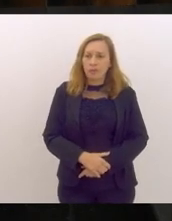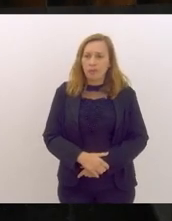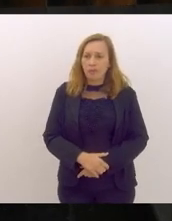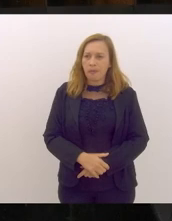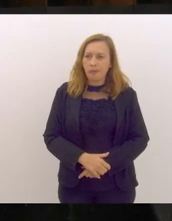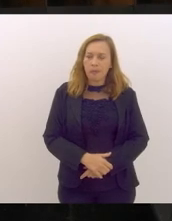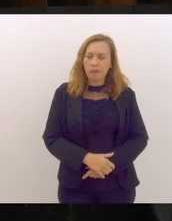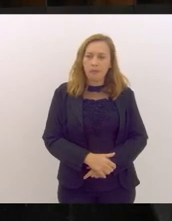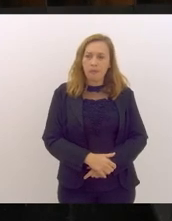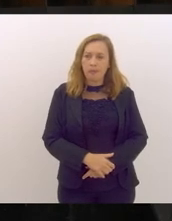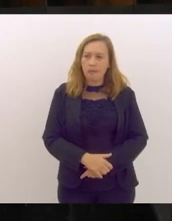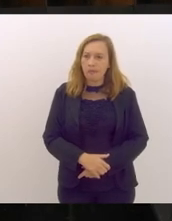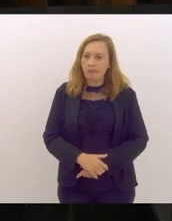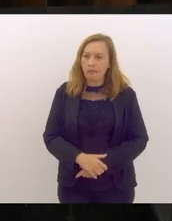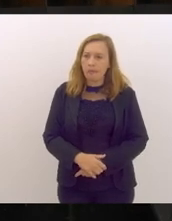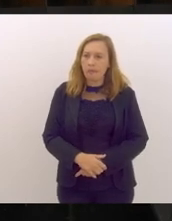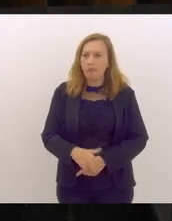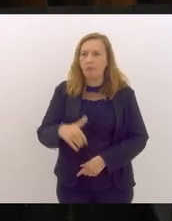Nove.